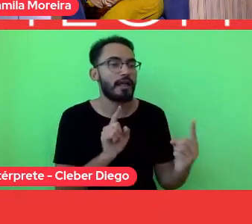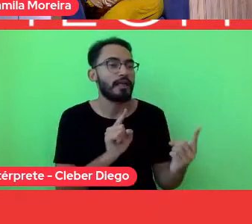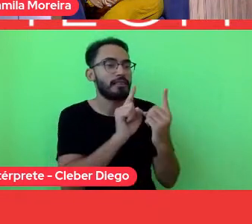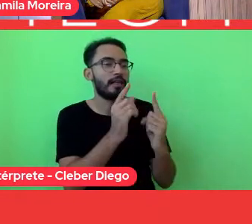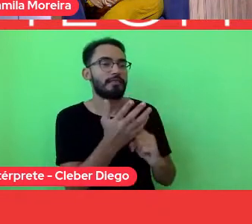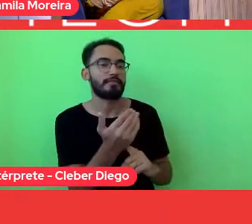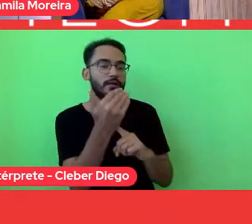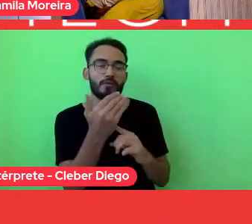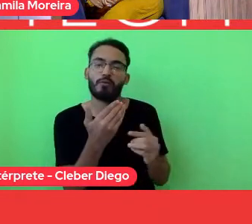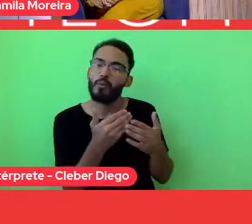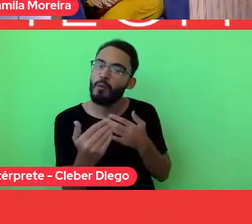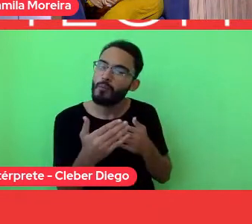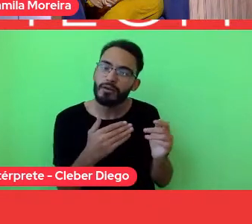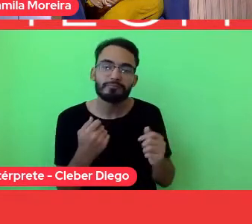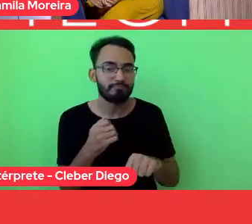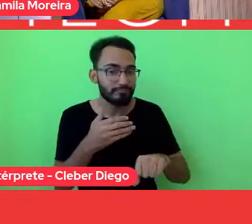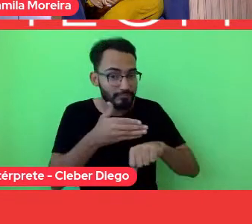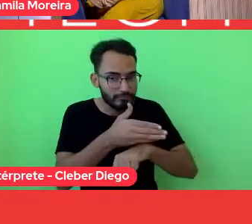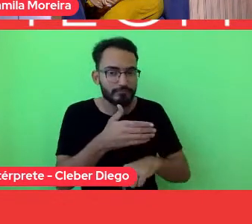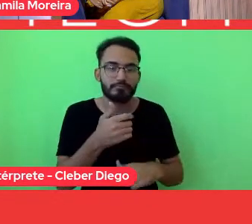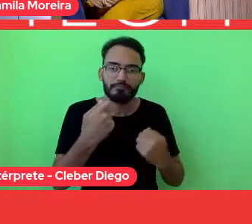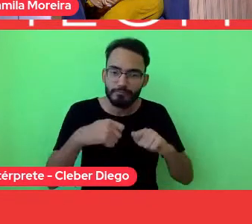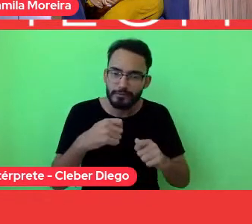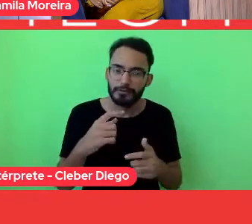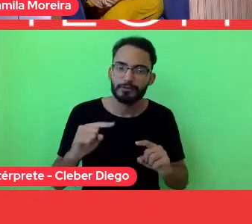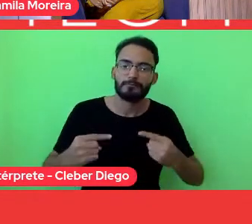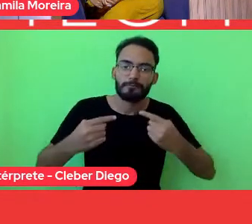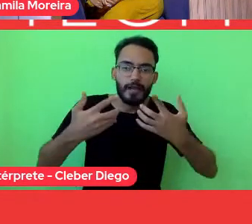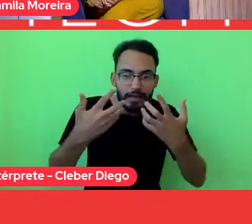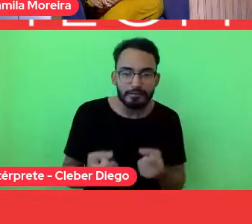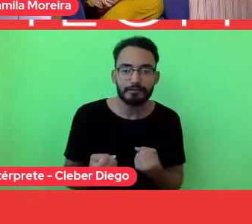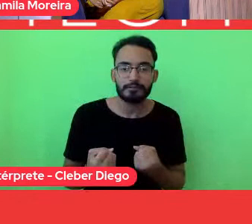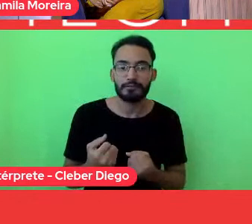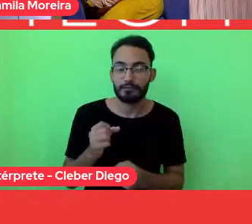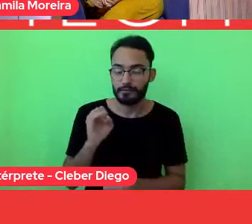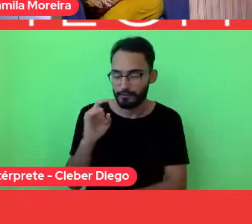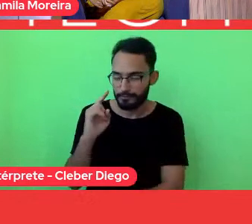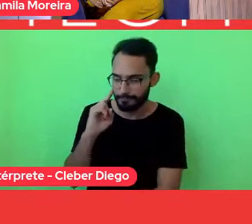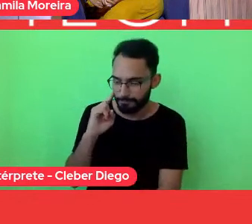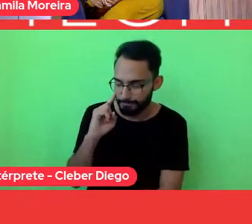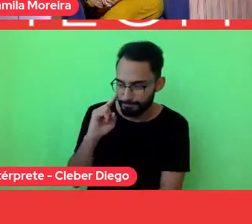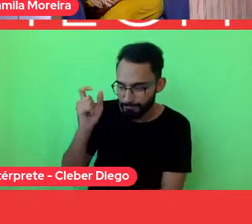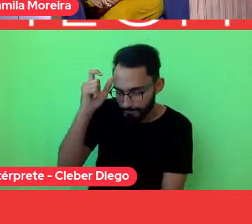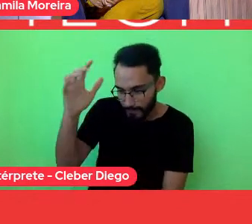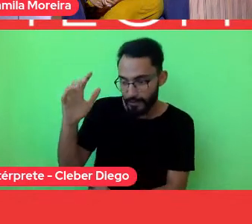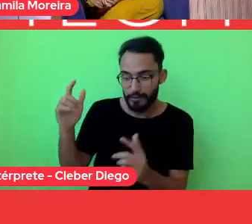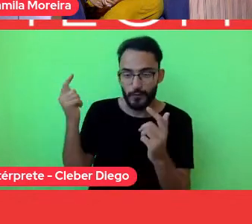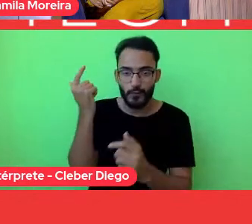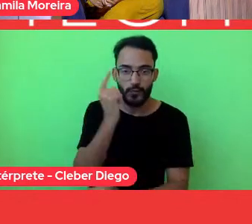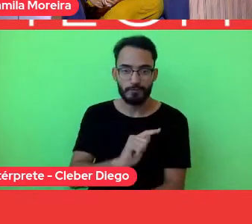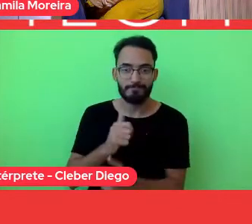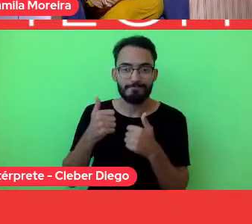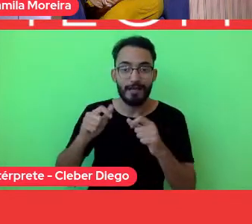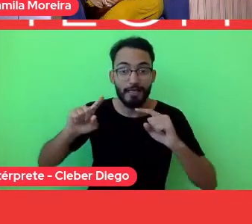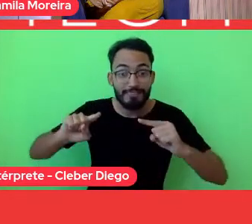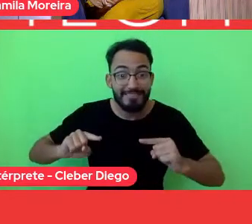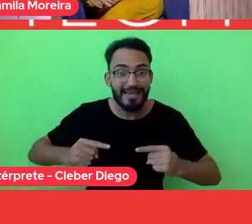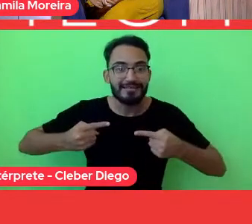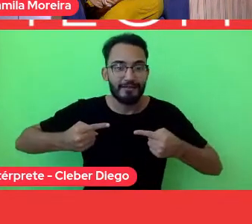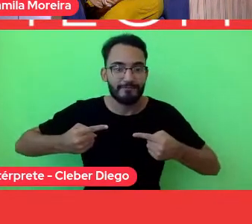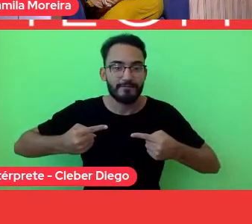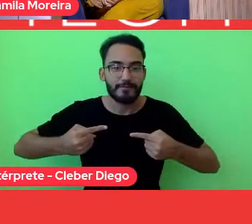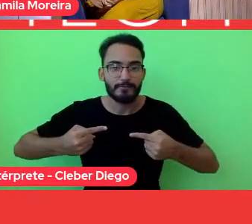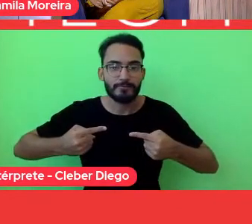tecnologia? Isso, eu acho que quando a gente consegue virar essas chaves, os desafios,